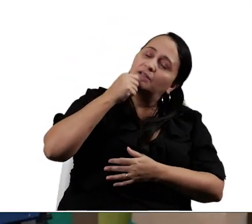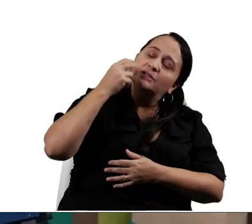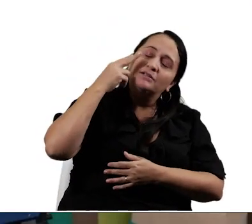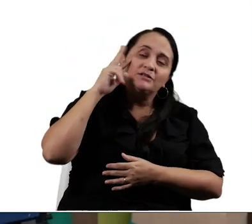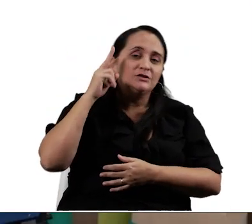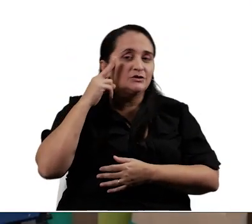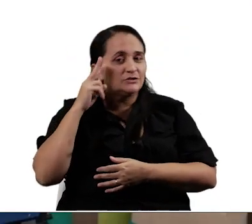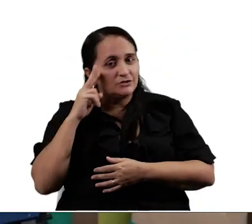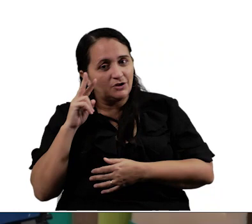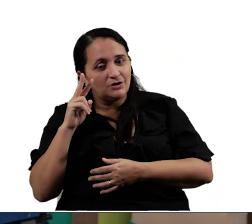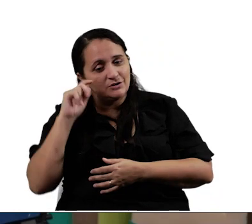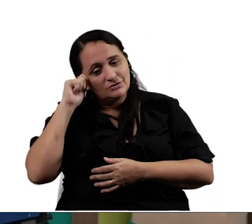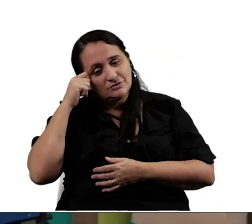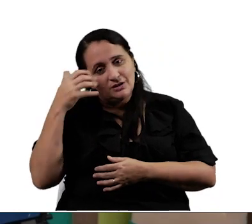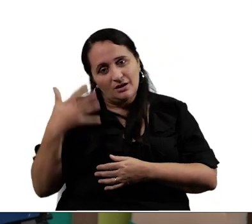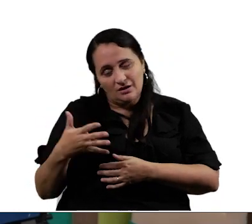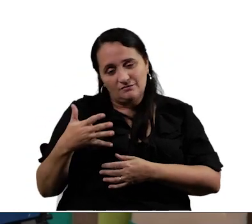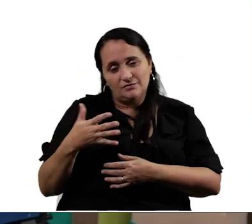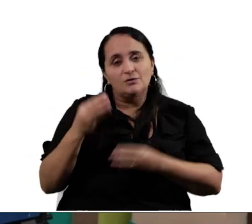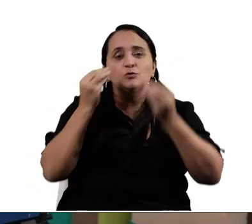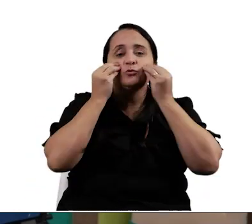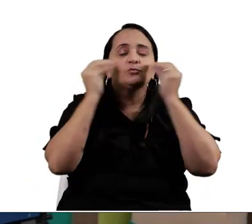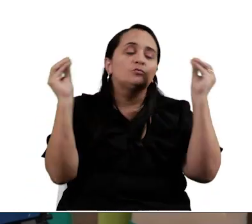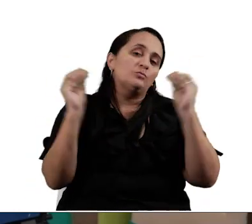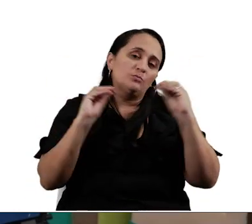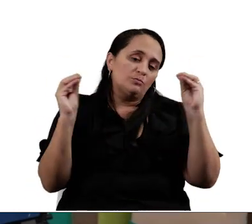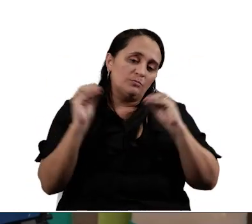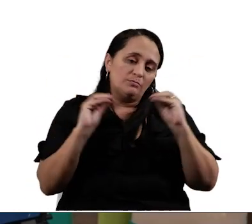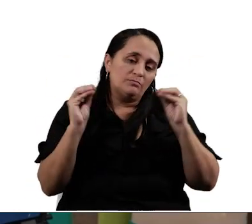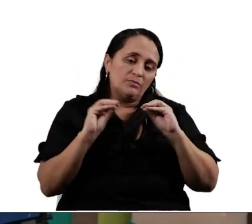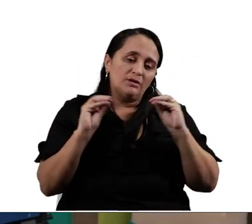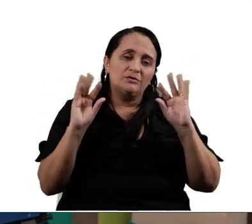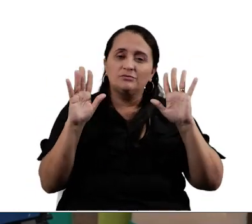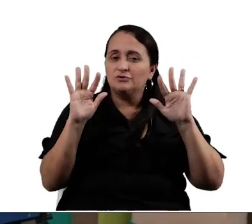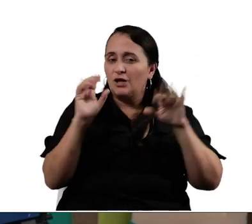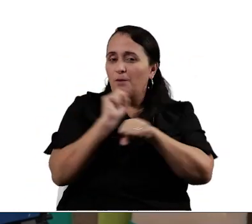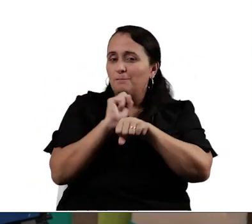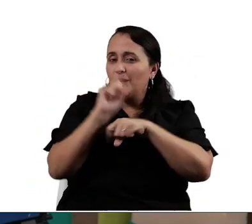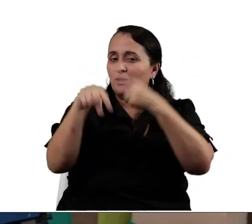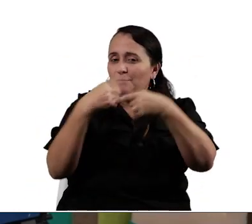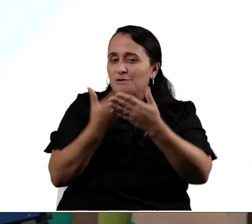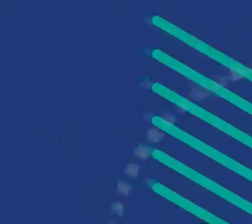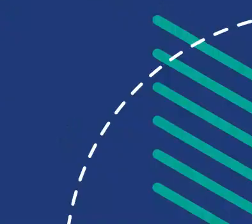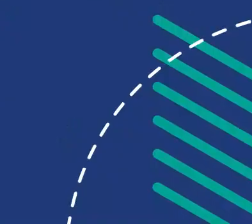dos nossos contos africanos. Um beijo da Pronadir. Espero vocês na próxima aula.